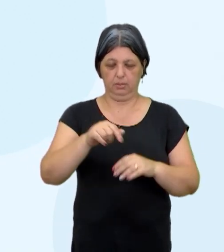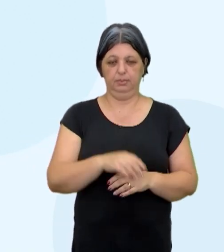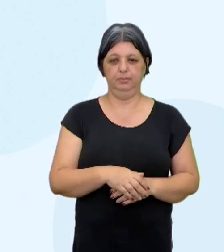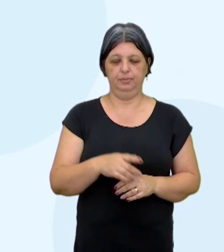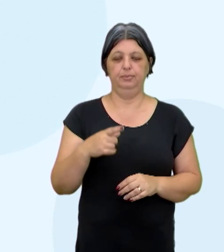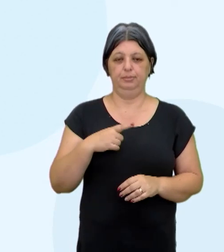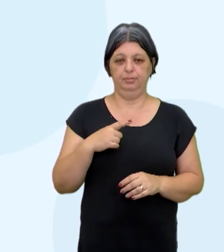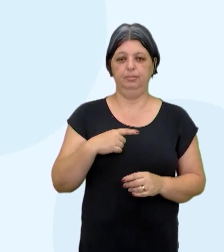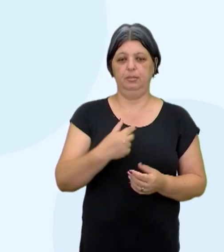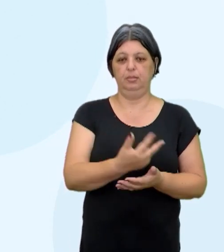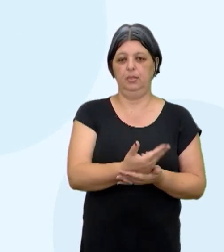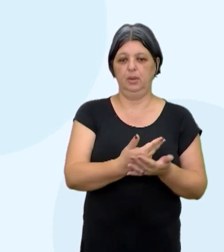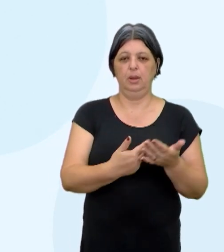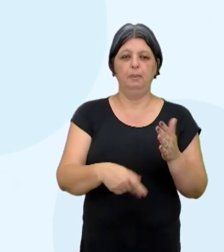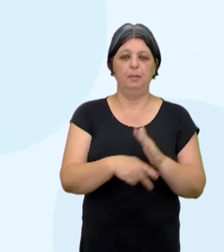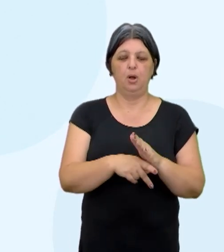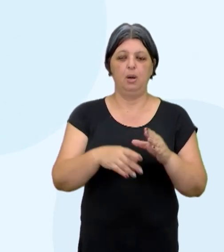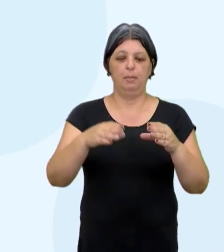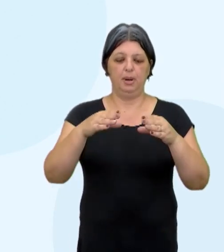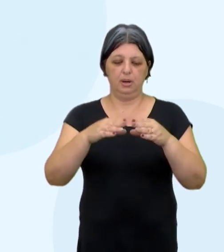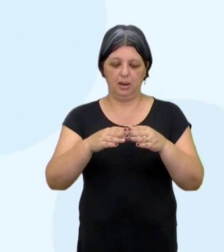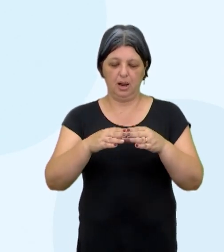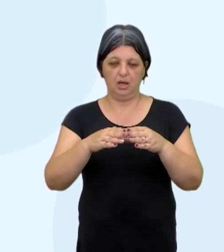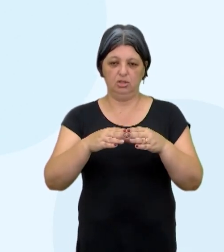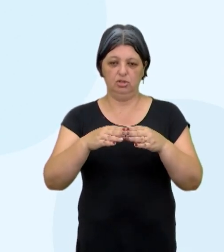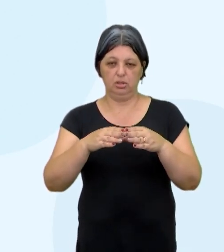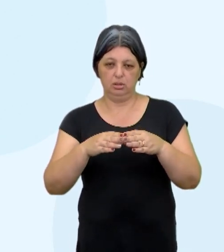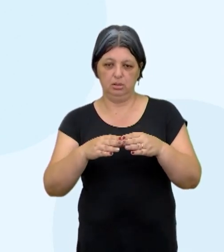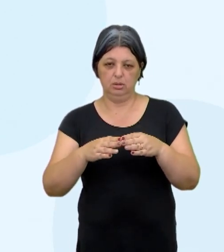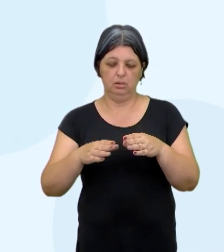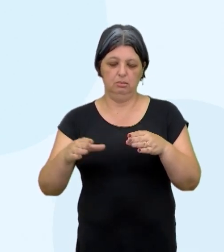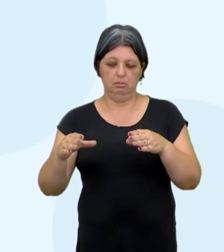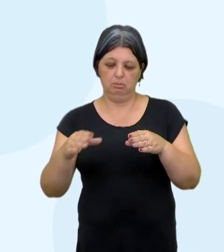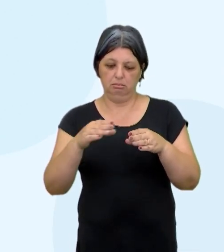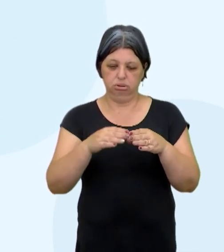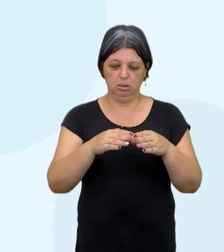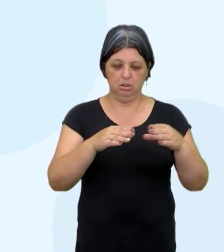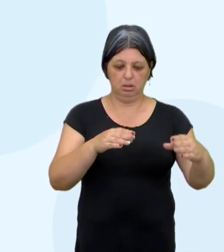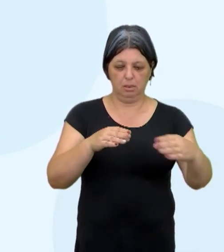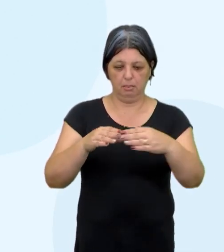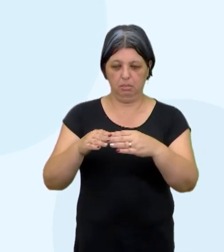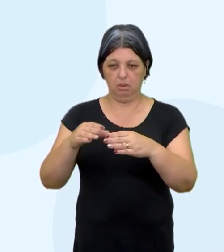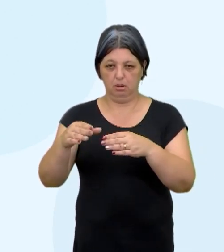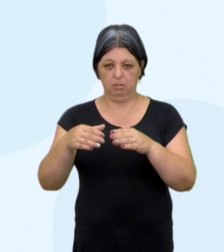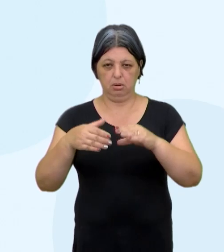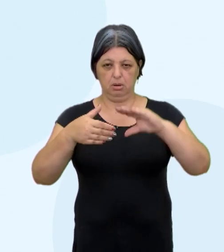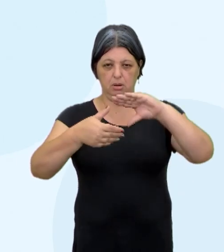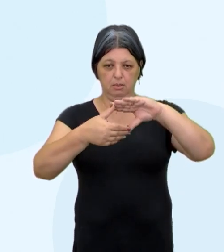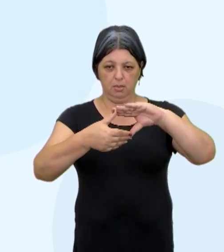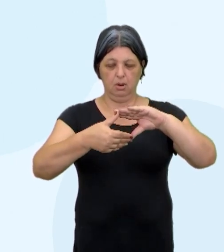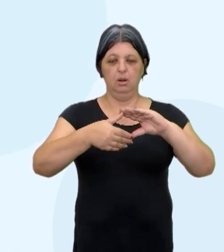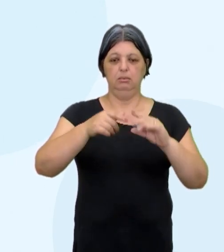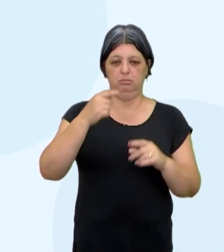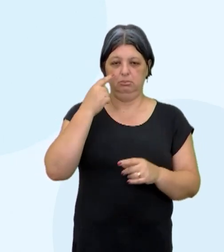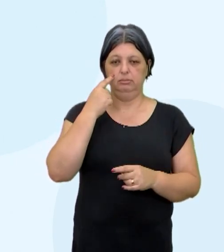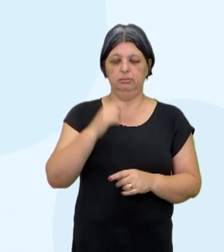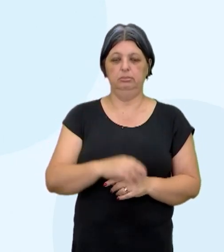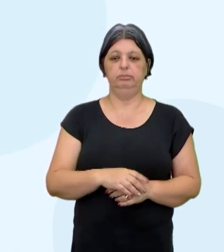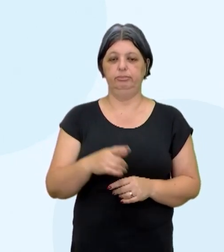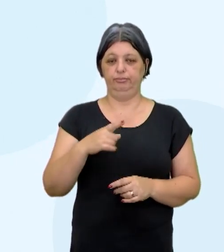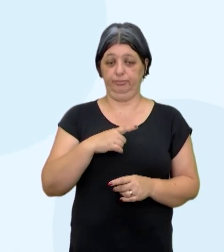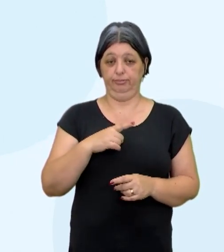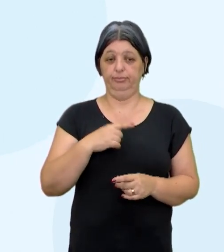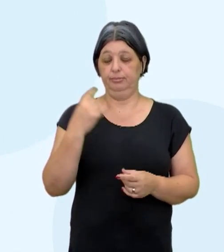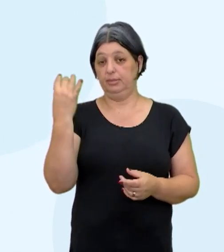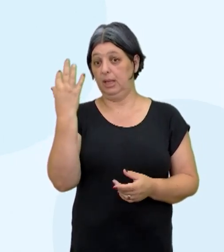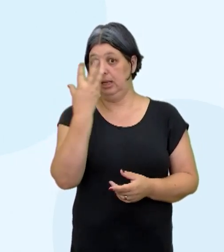você está falando de figuras encaixadas. Então, me explica um pouquinho mais isso, professora. Então, vou imaginar aqui, ó. Você tinha aqui um lindo